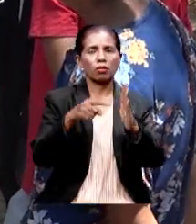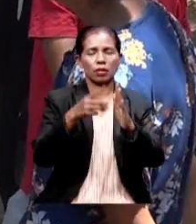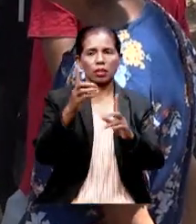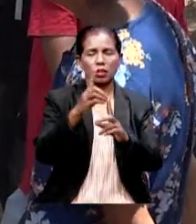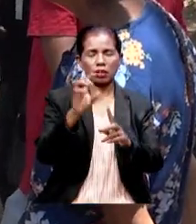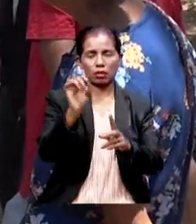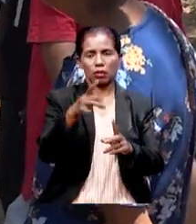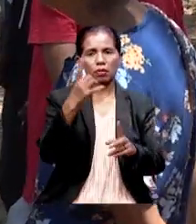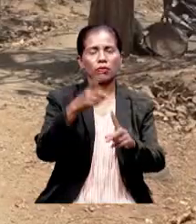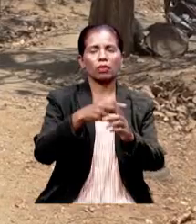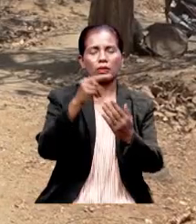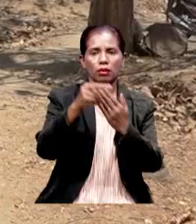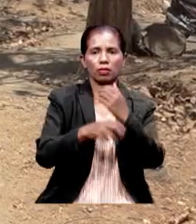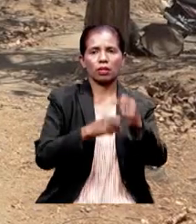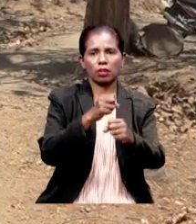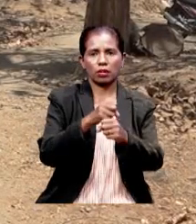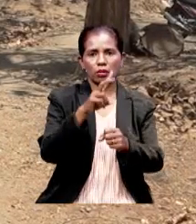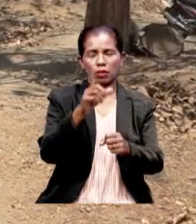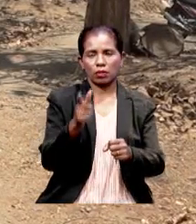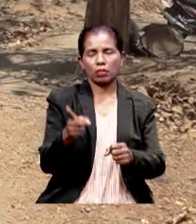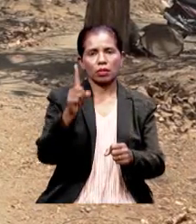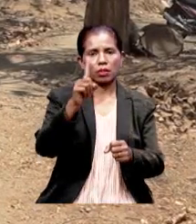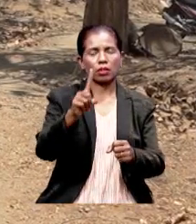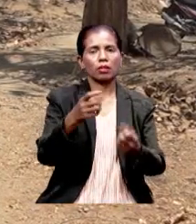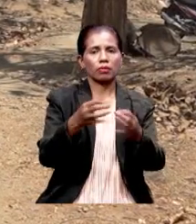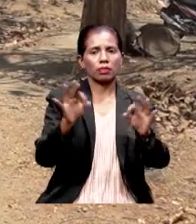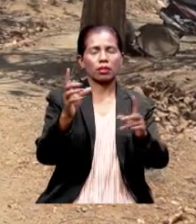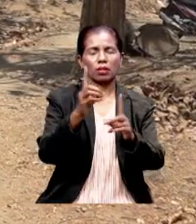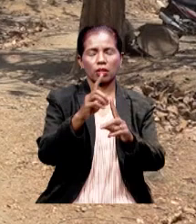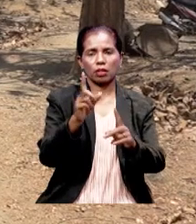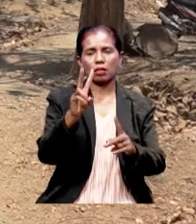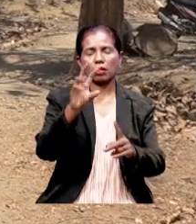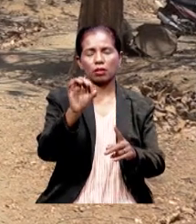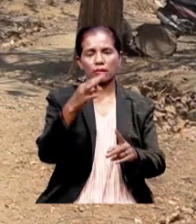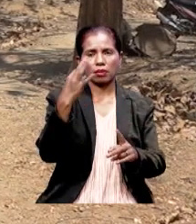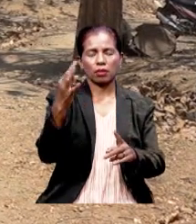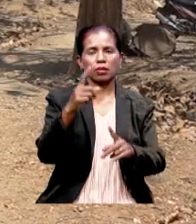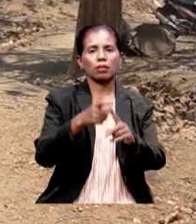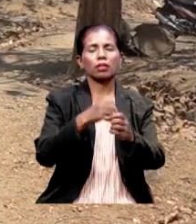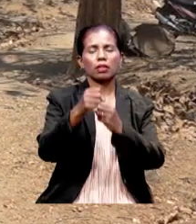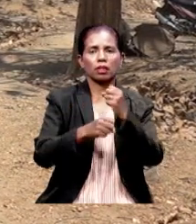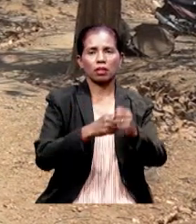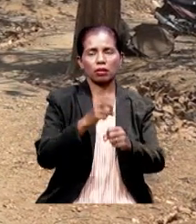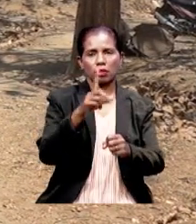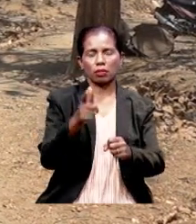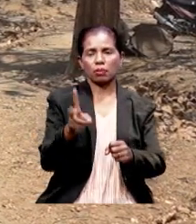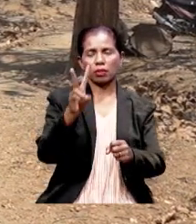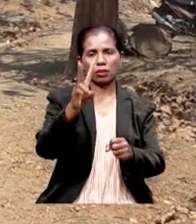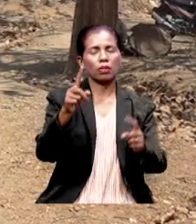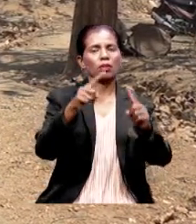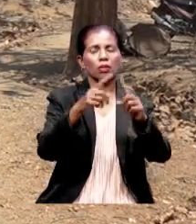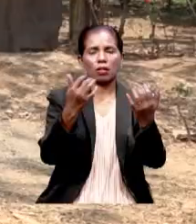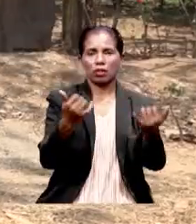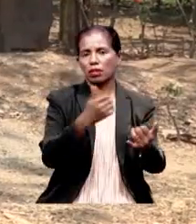sam resival fula novembro tinang ring ruo ronu resen ida remate ya lorong sam resival fula novembro tinang ring ruo ronu resen rua mai betohin